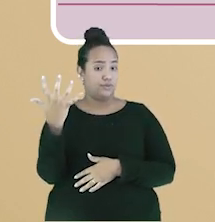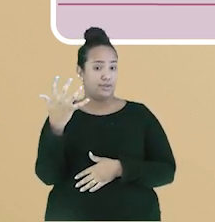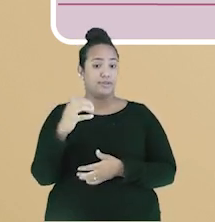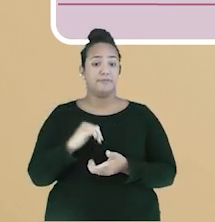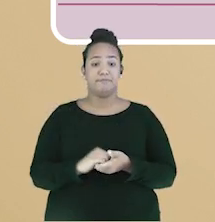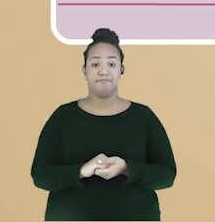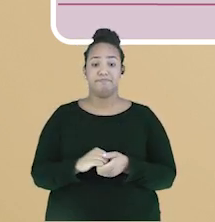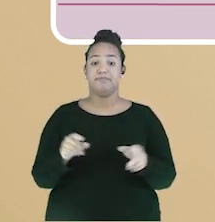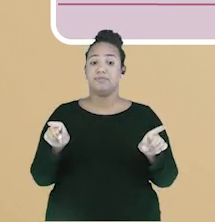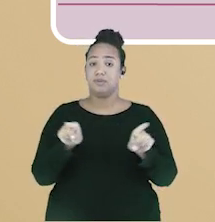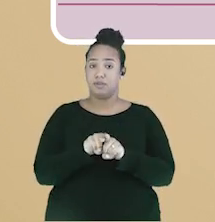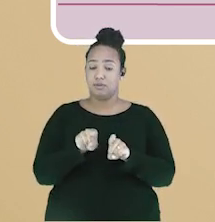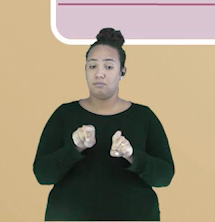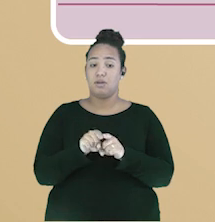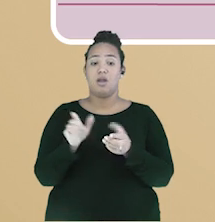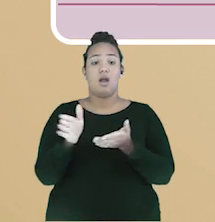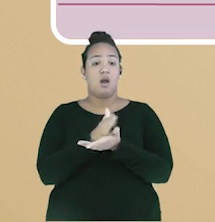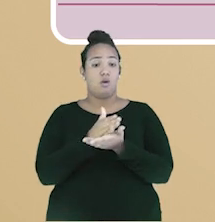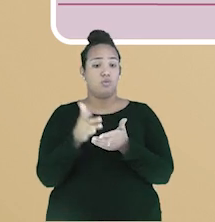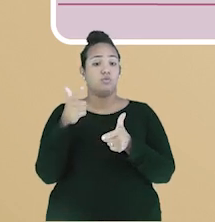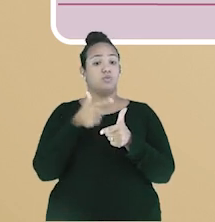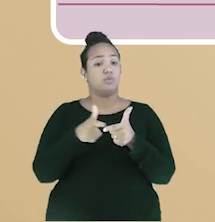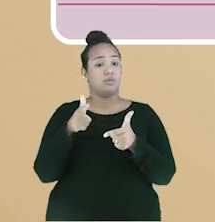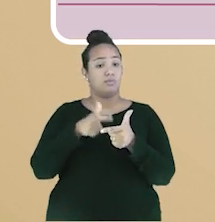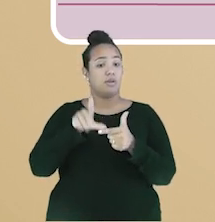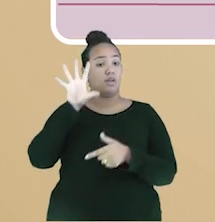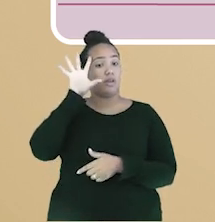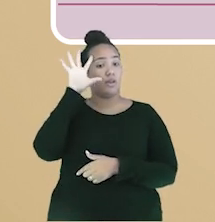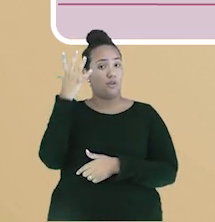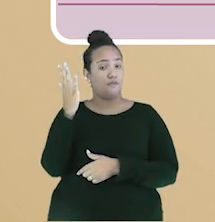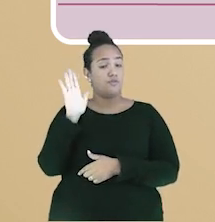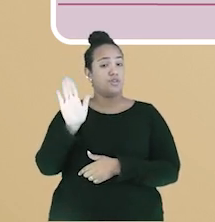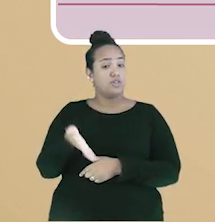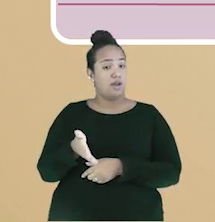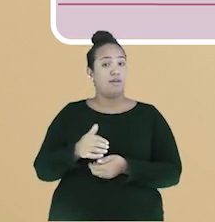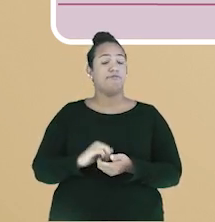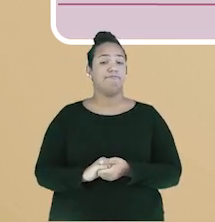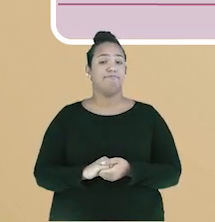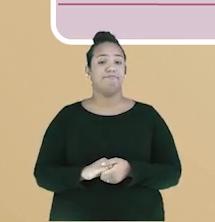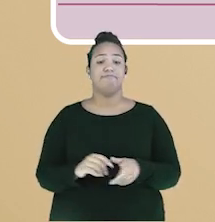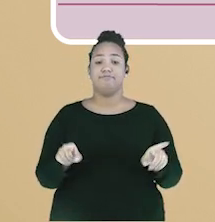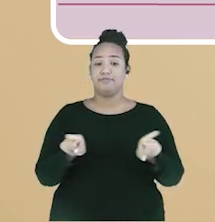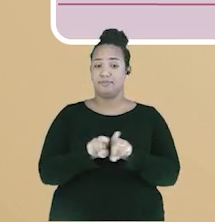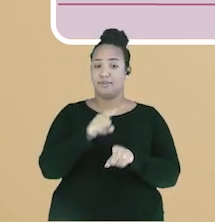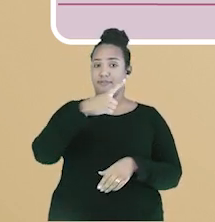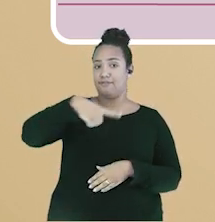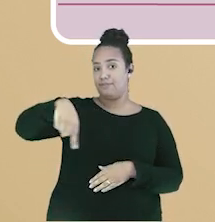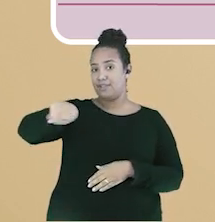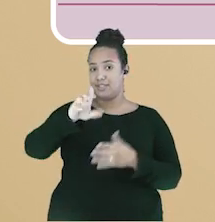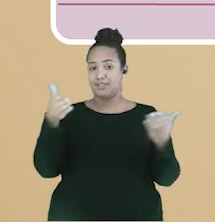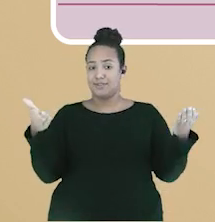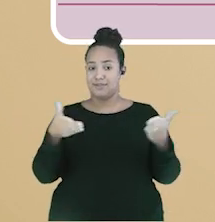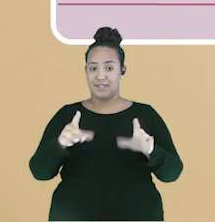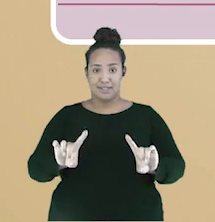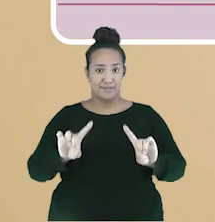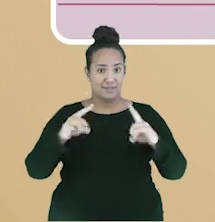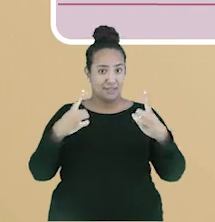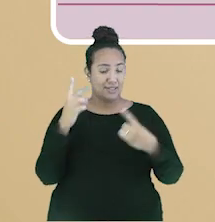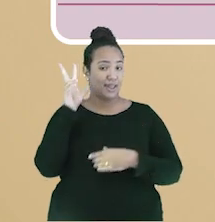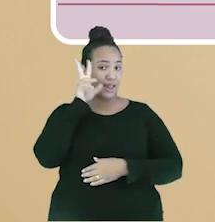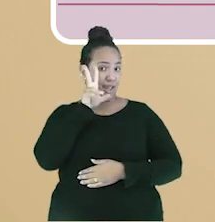também resolvemos alguns problemas matemáticos. E você agora tem um desafio, não se esqueça